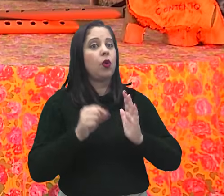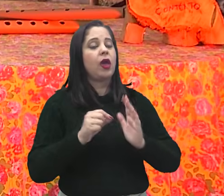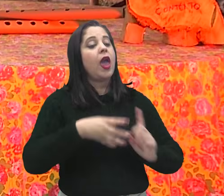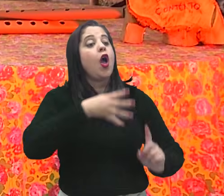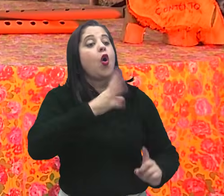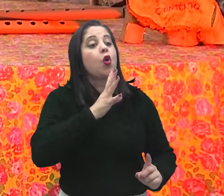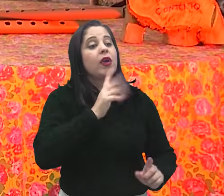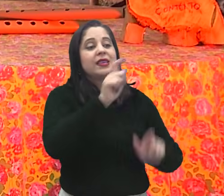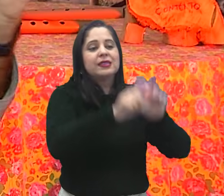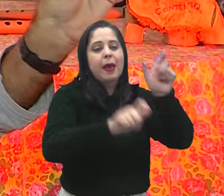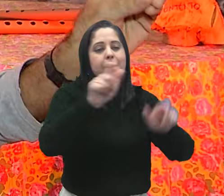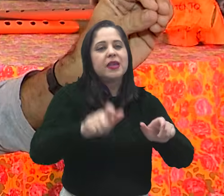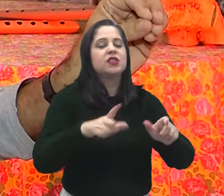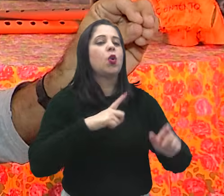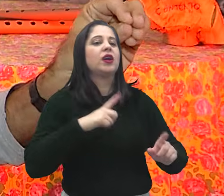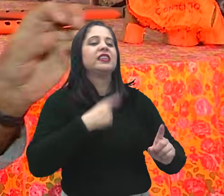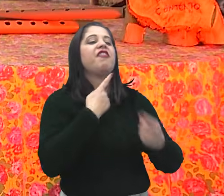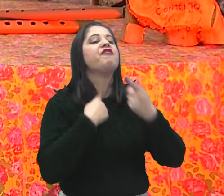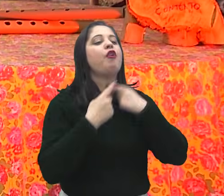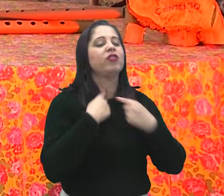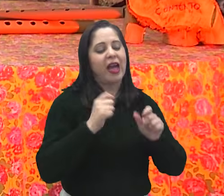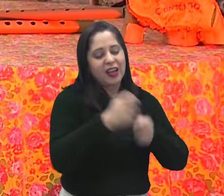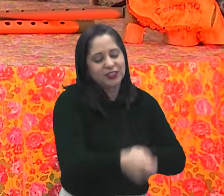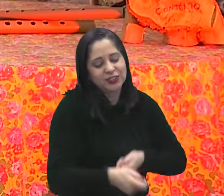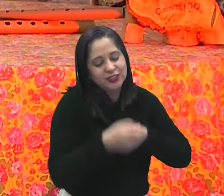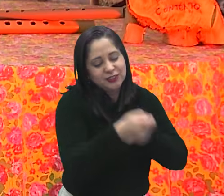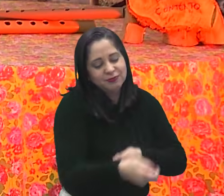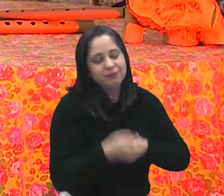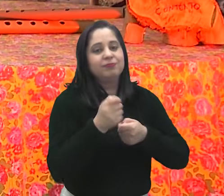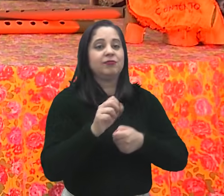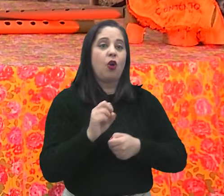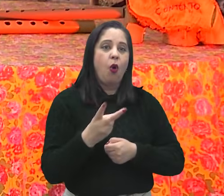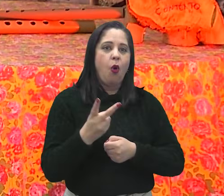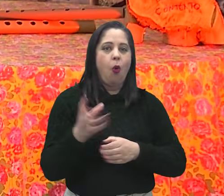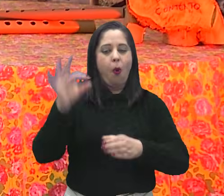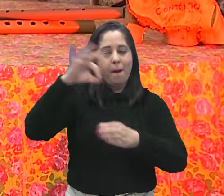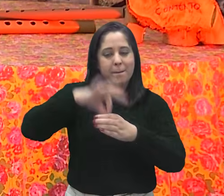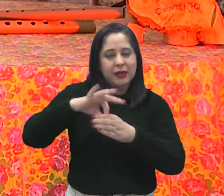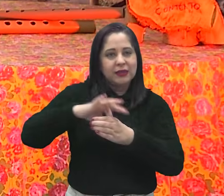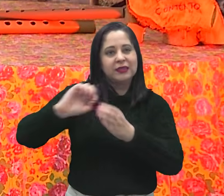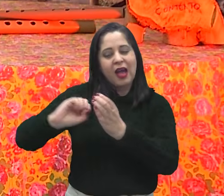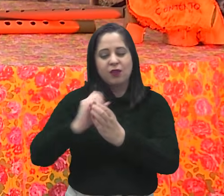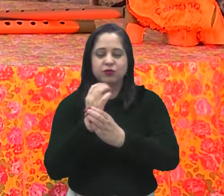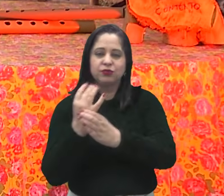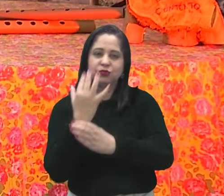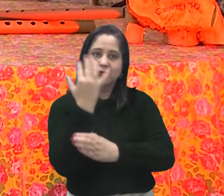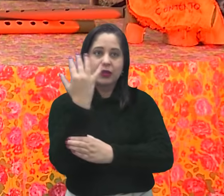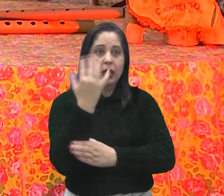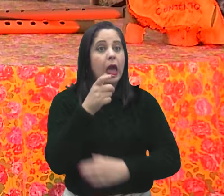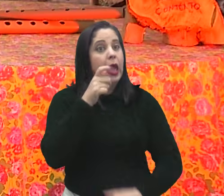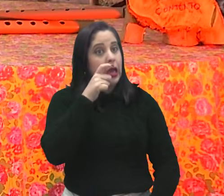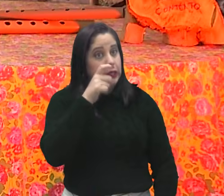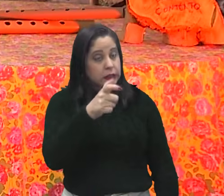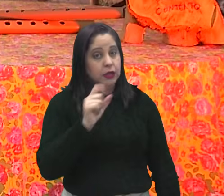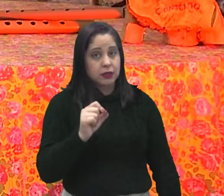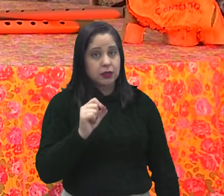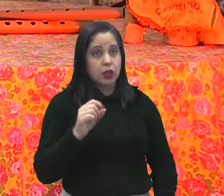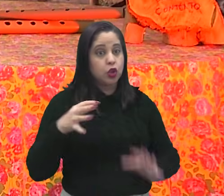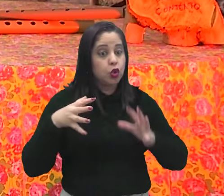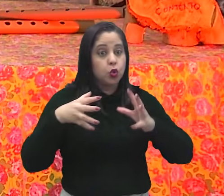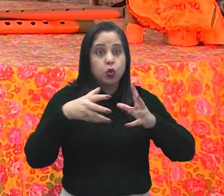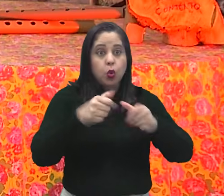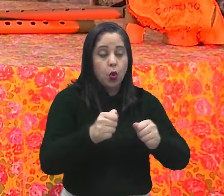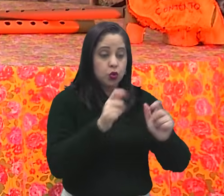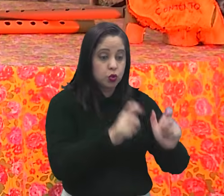uma roça ou reflorestar aquela área, que geralmente é muito interessante. Todos esses núcleos de educação ambiental